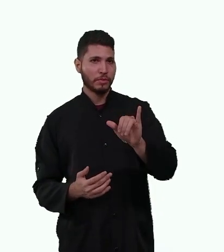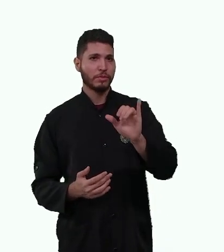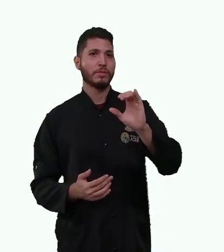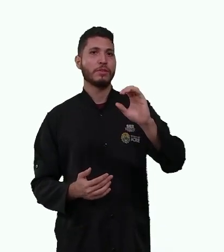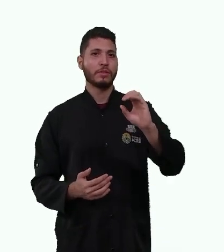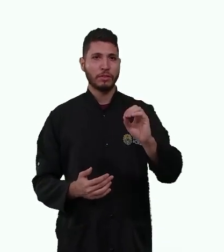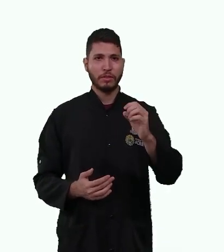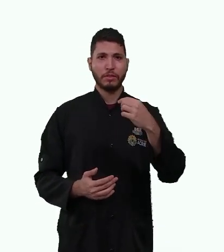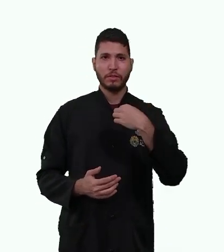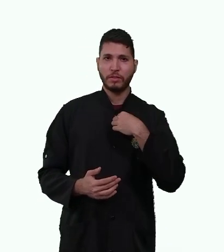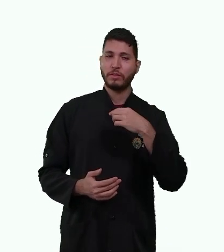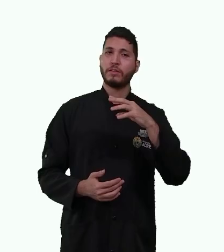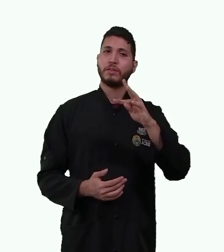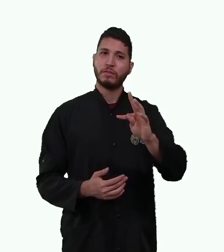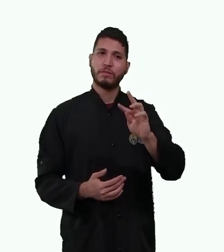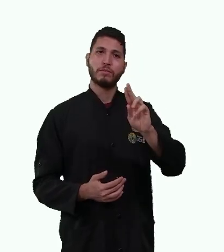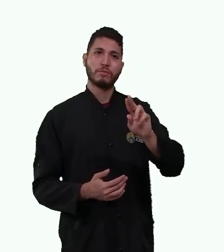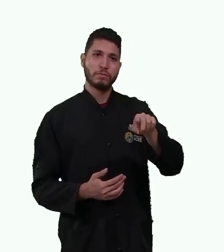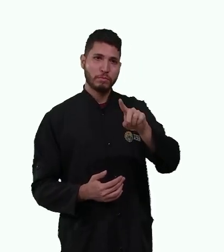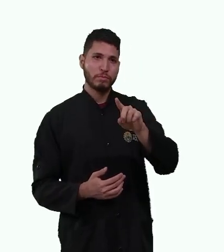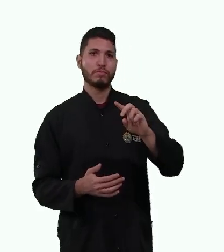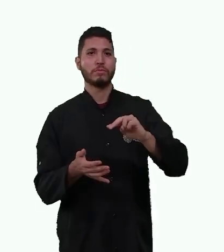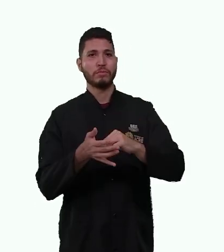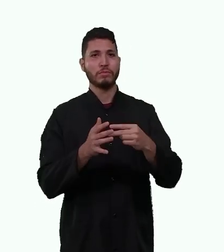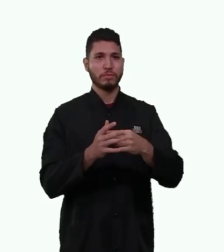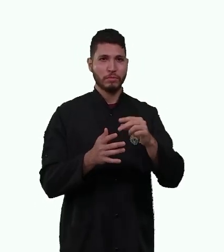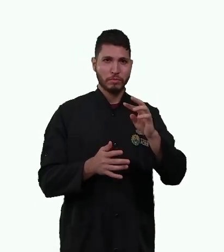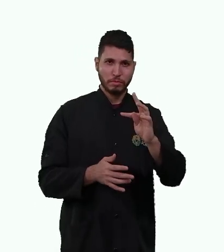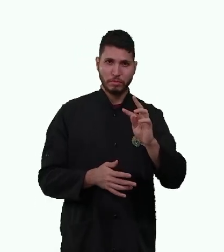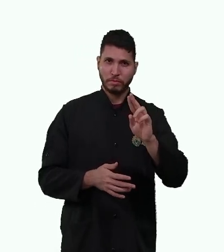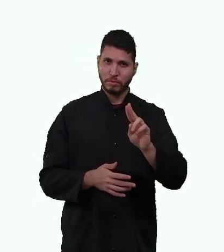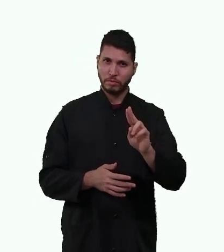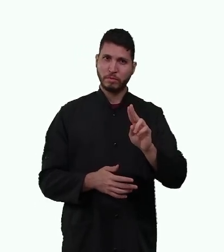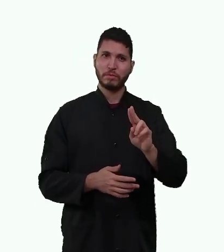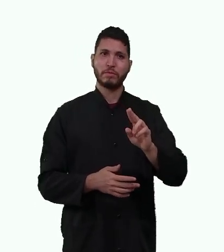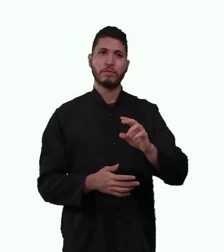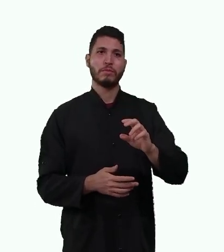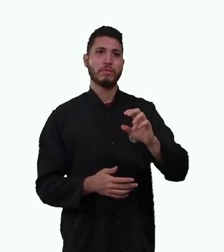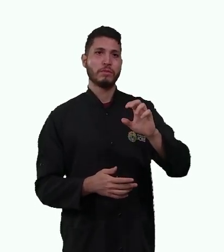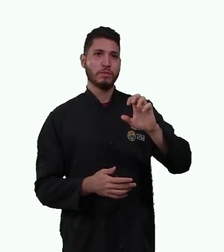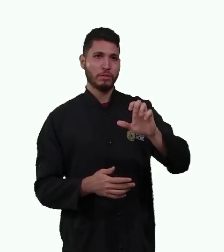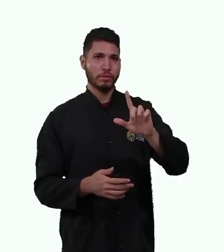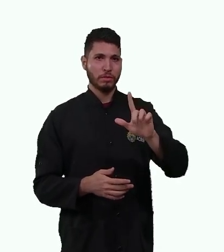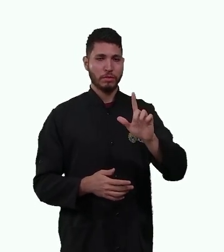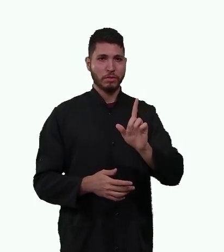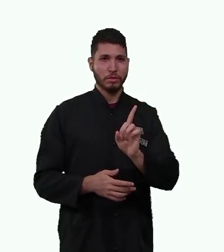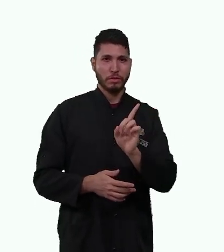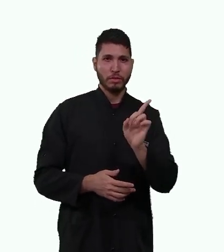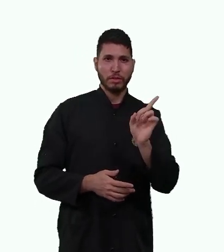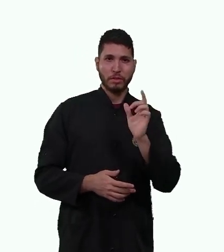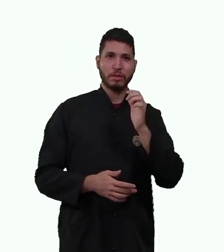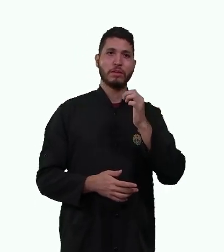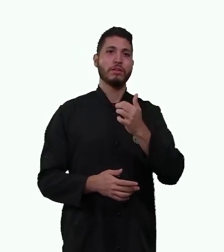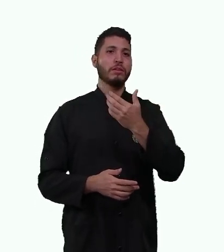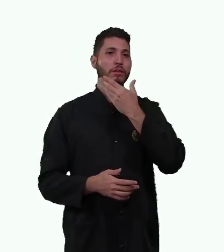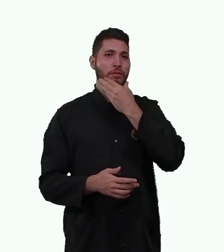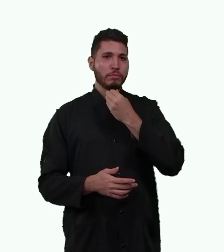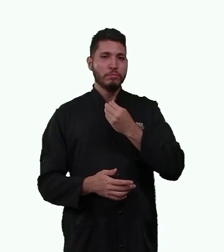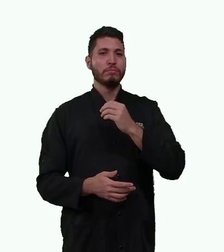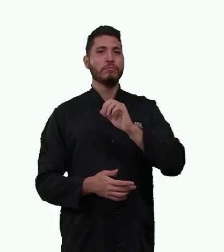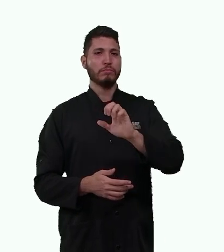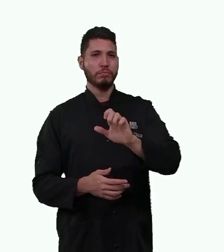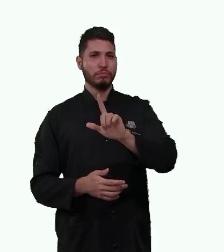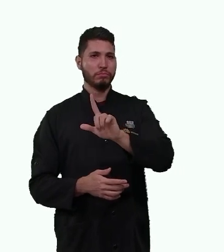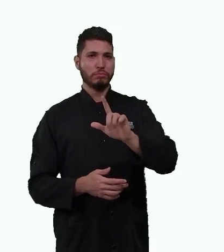Tu, que significa tu. Ele significa ele. Ela significa ela.